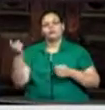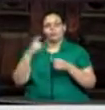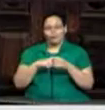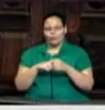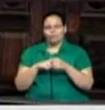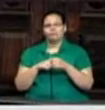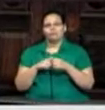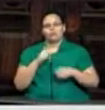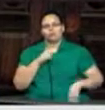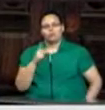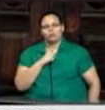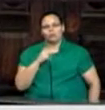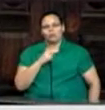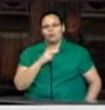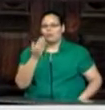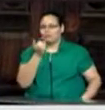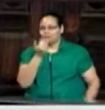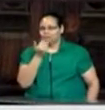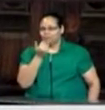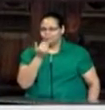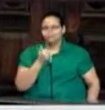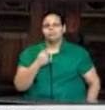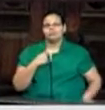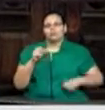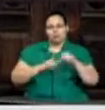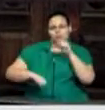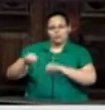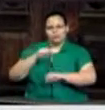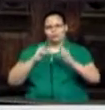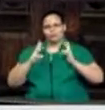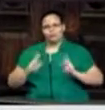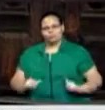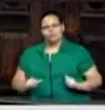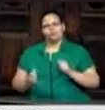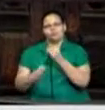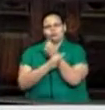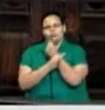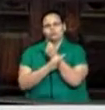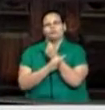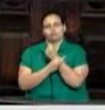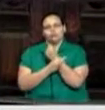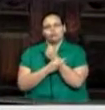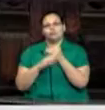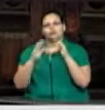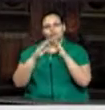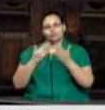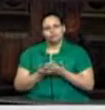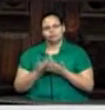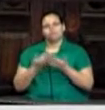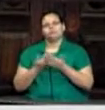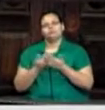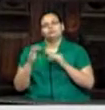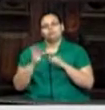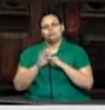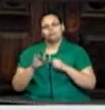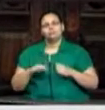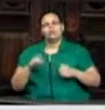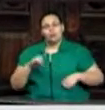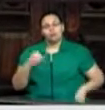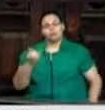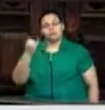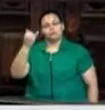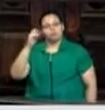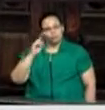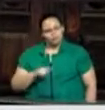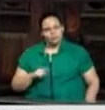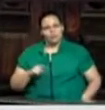volte a ter alimentação, limpeza, segurança nos nossos campos. É fundamental que,